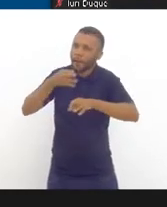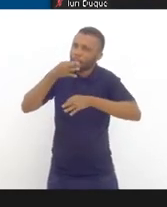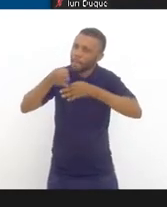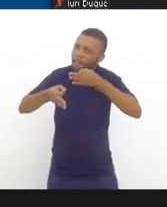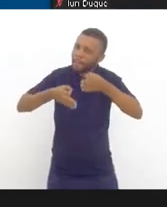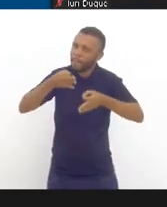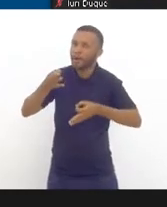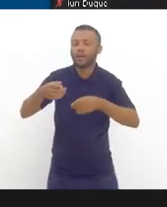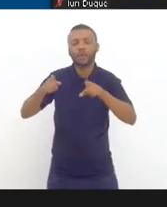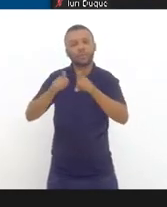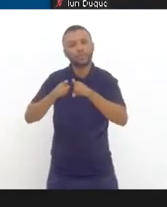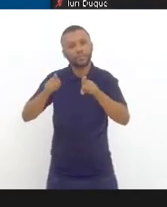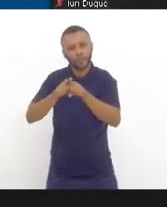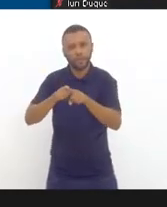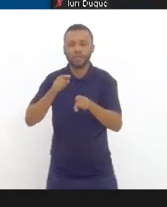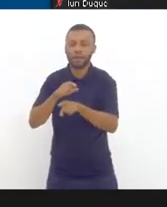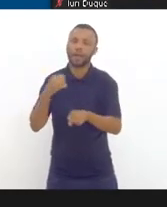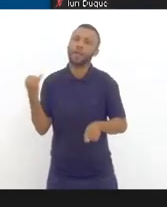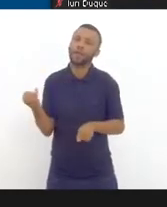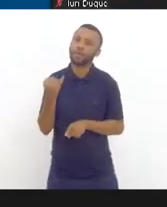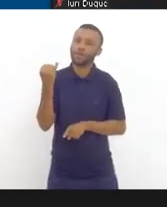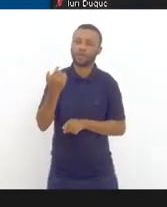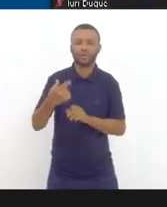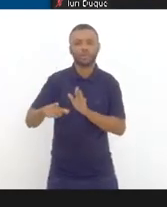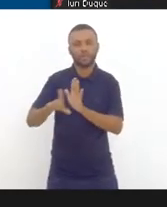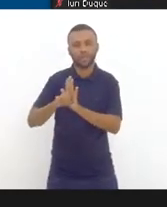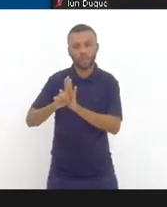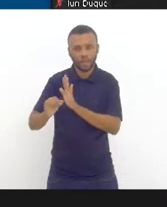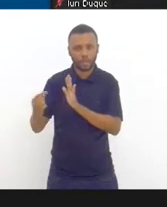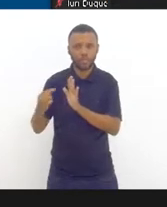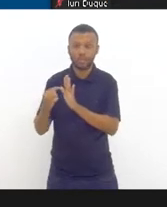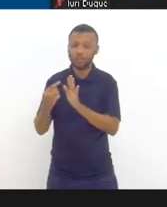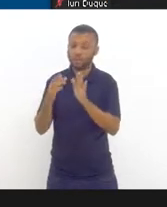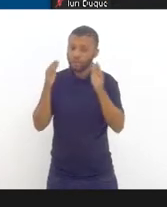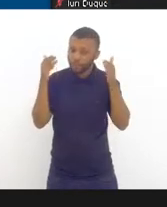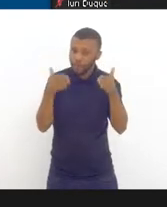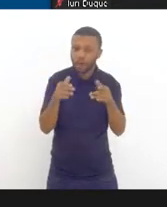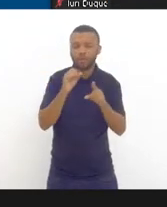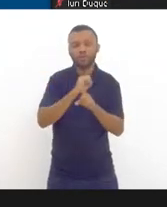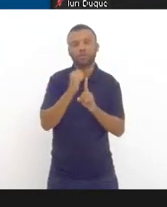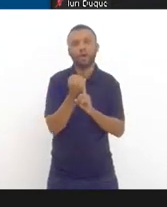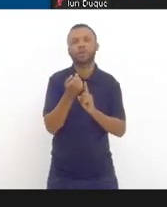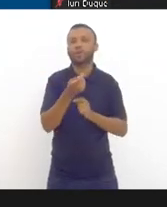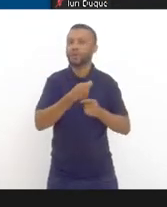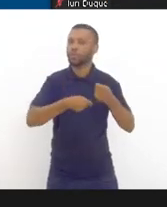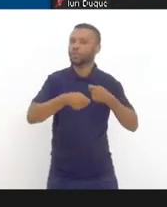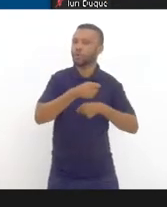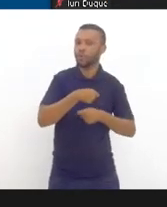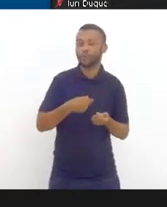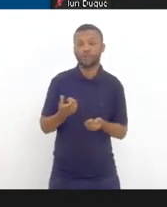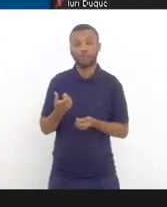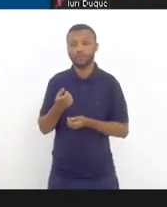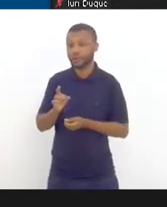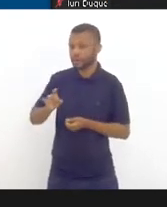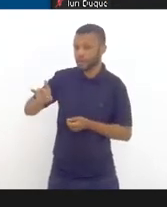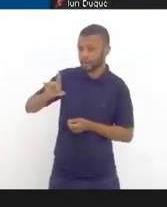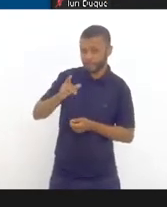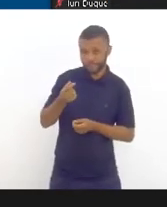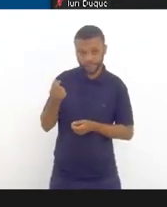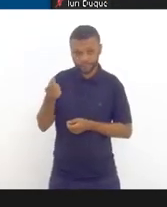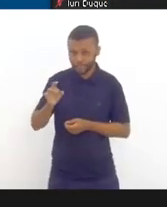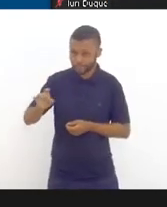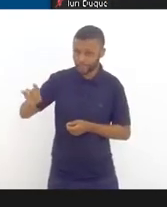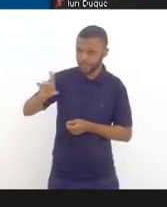são importantes na legislação relacionadas à parte socioeconômica. Então, basicamente, o valor que cada município receberá seria uma